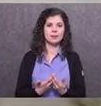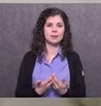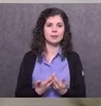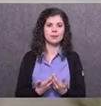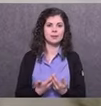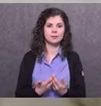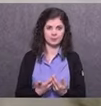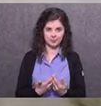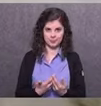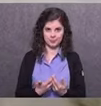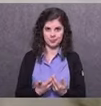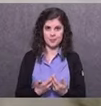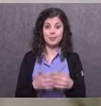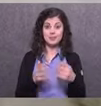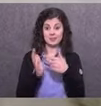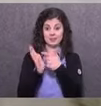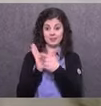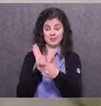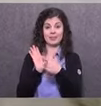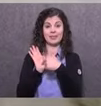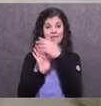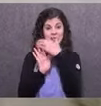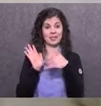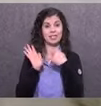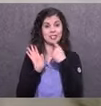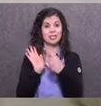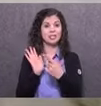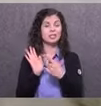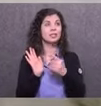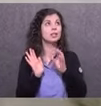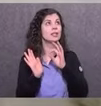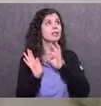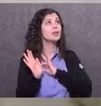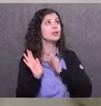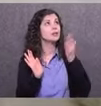O Senhor é o meu pastor,